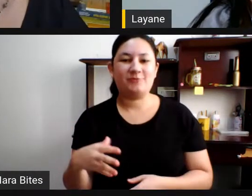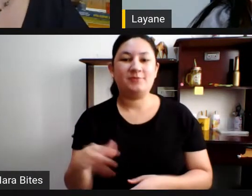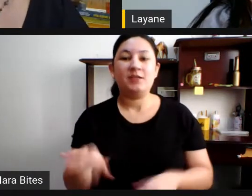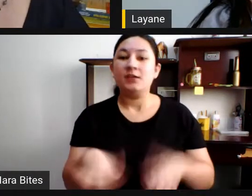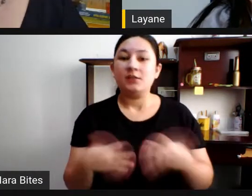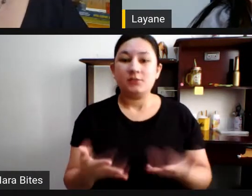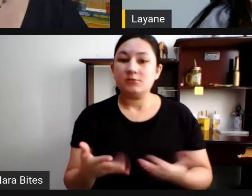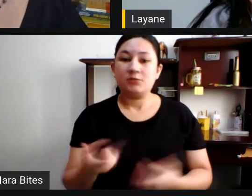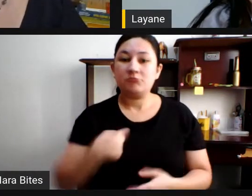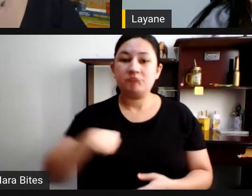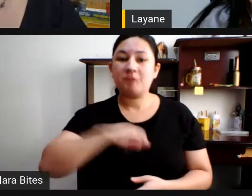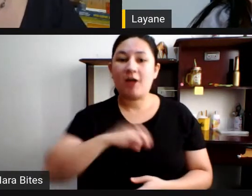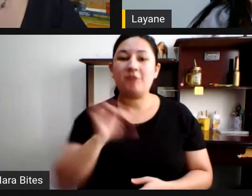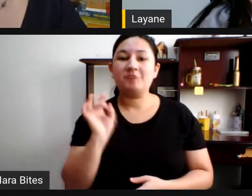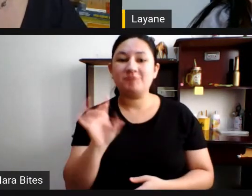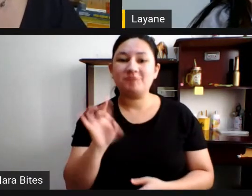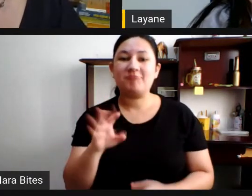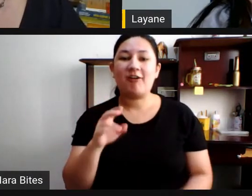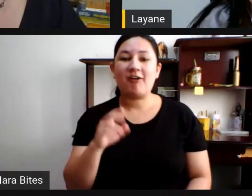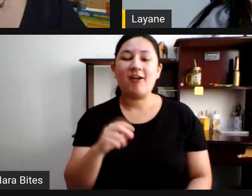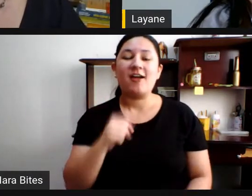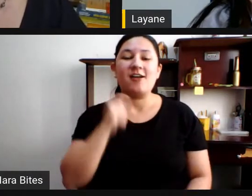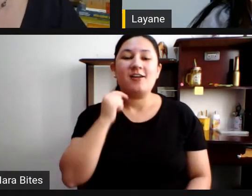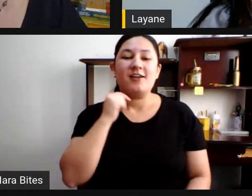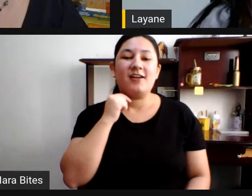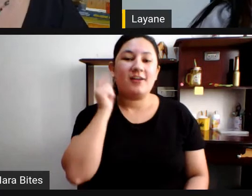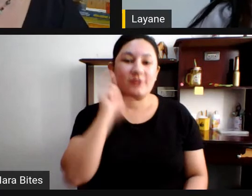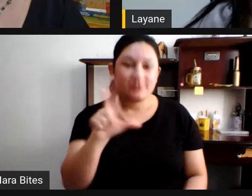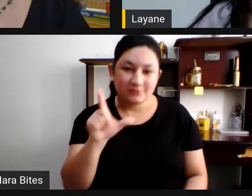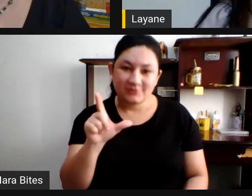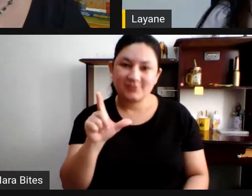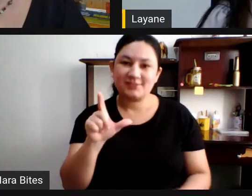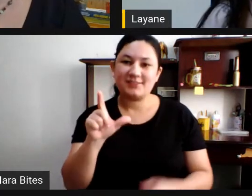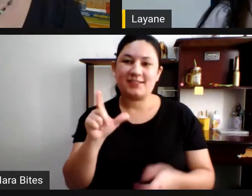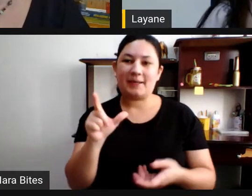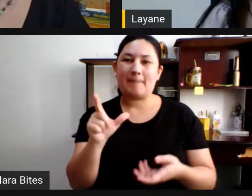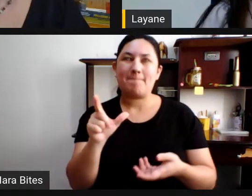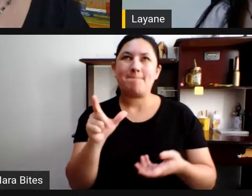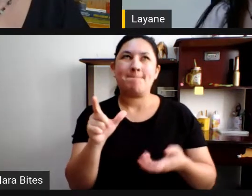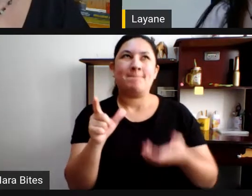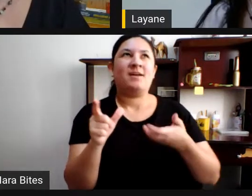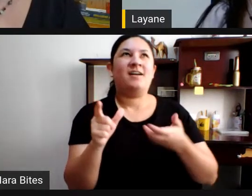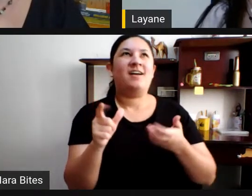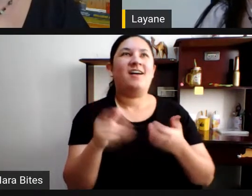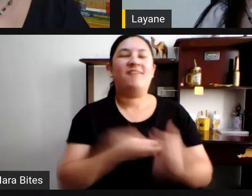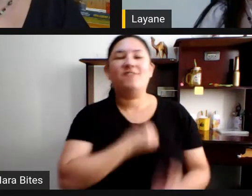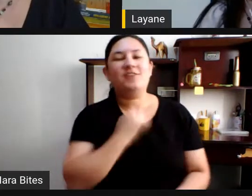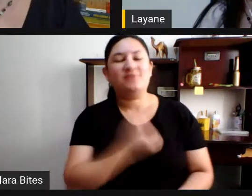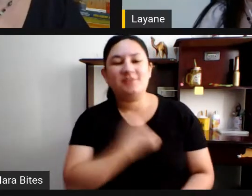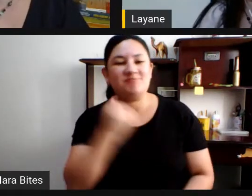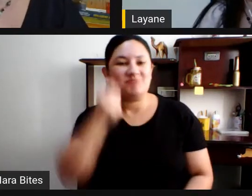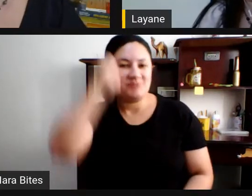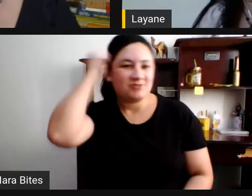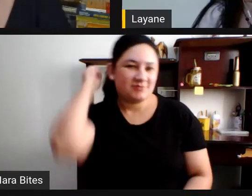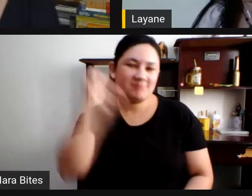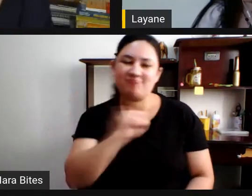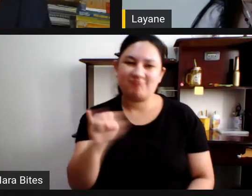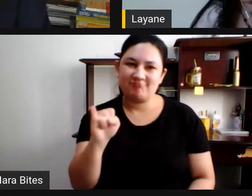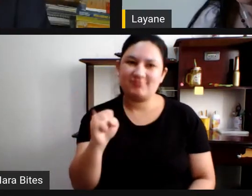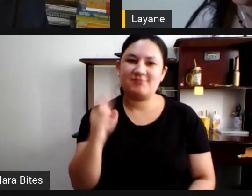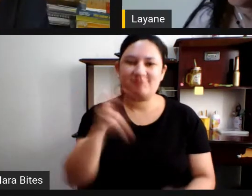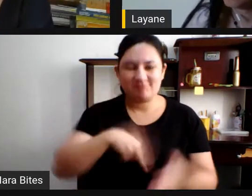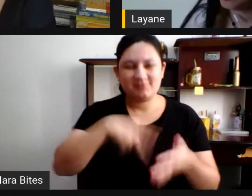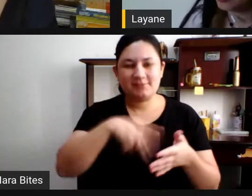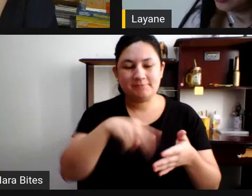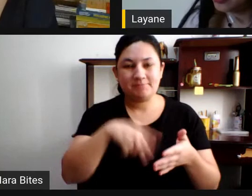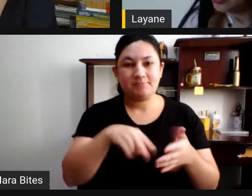lê-lo eu lembrei ainda de um outro prefácio que é o prefácio da edição espanhola da edição